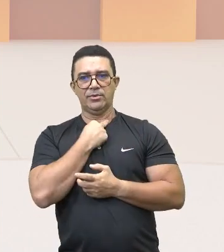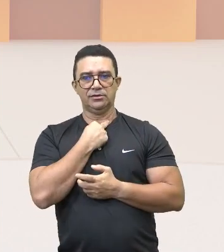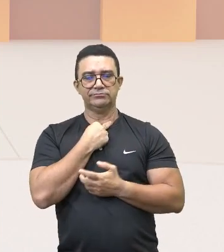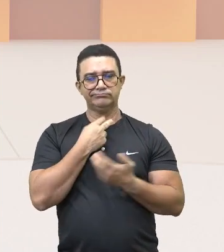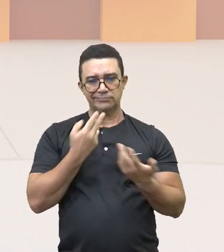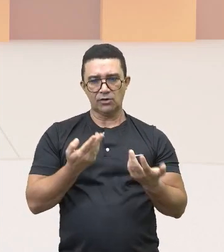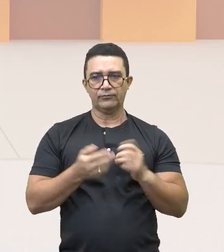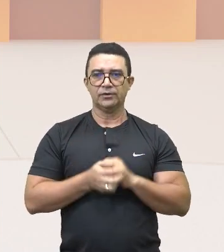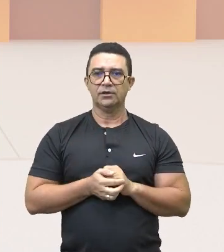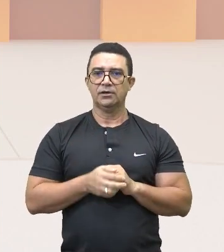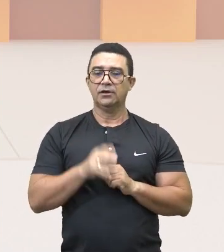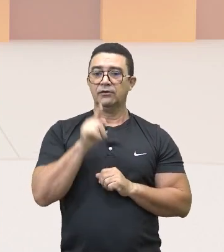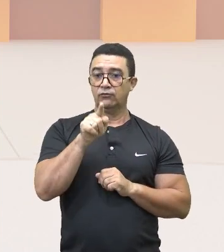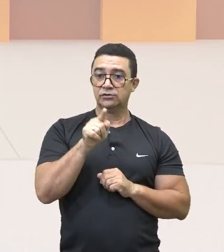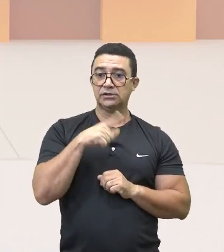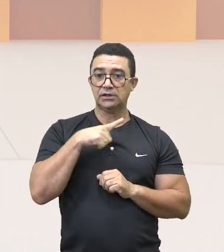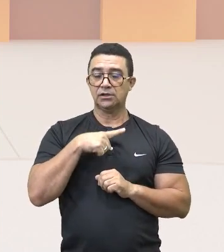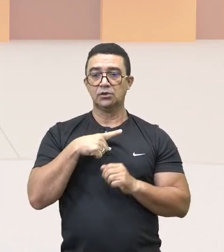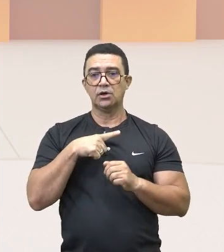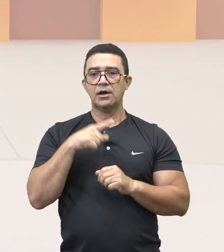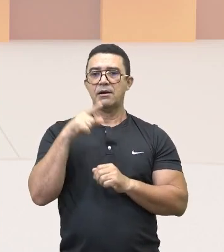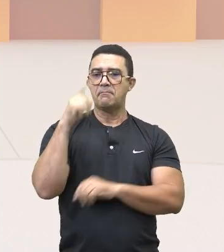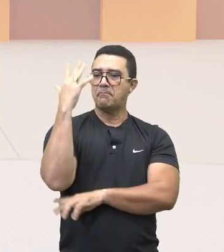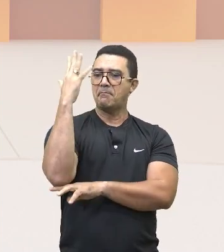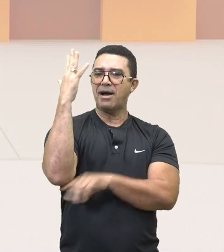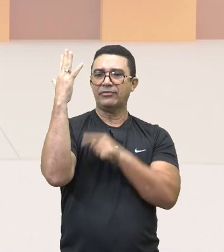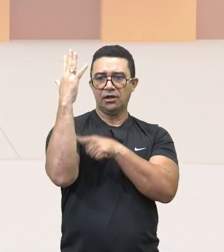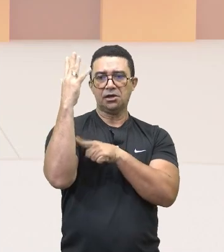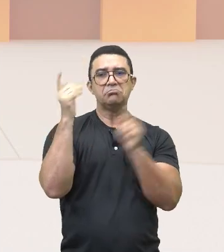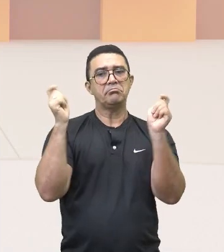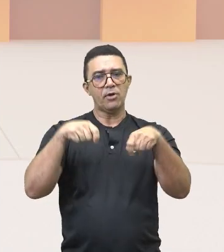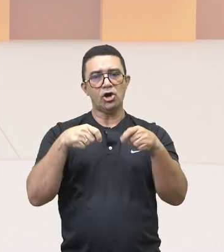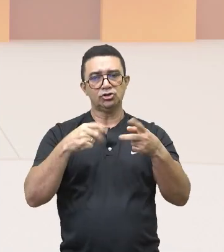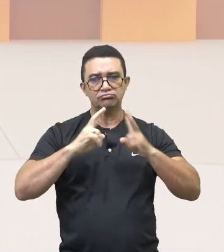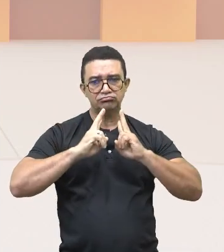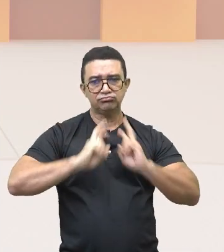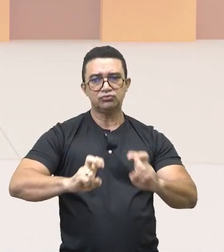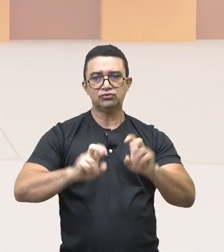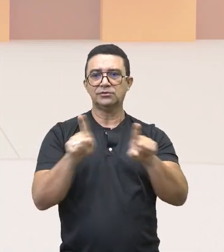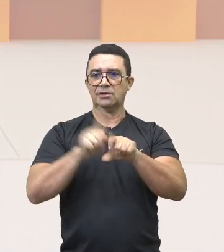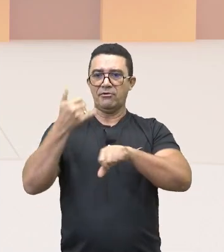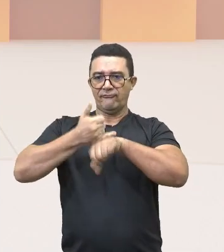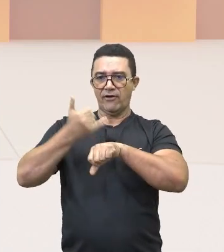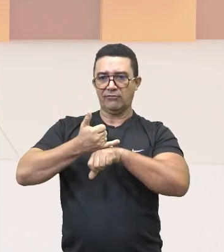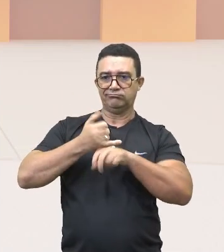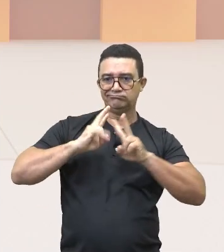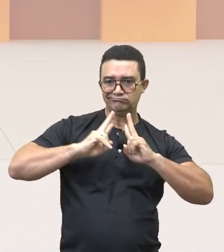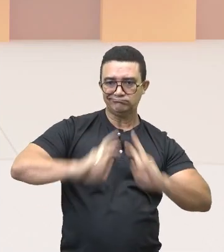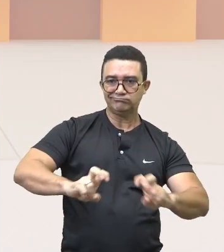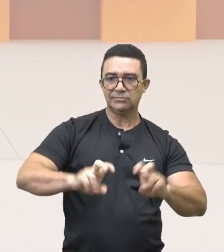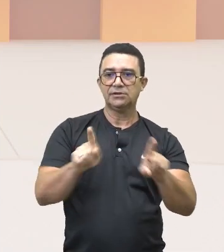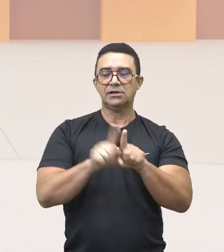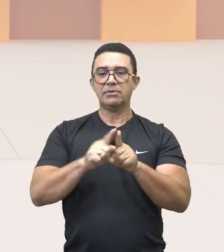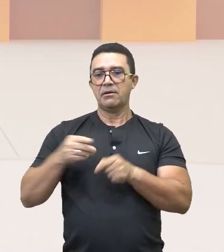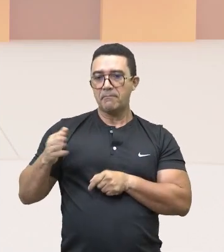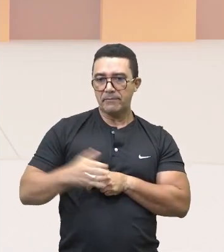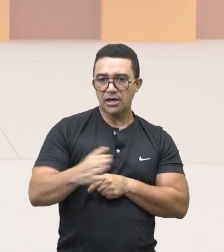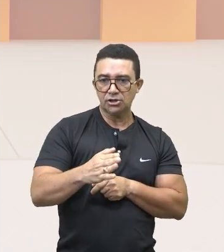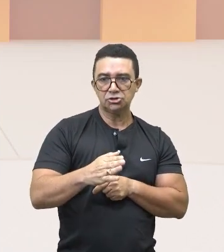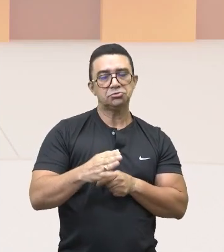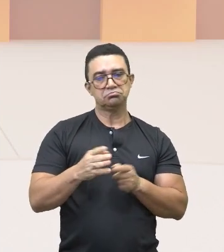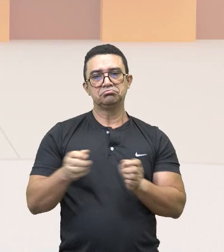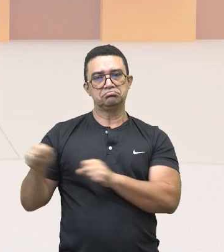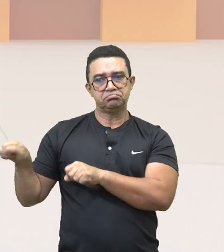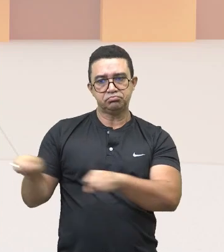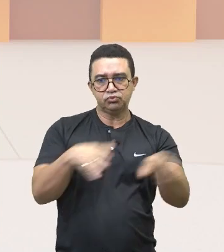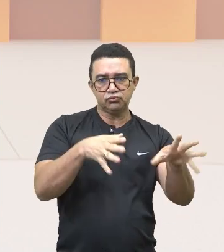funciona. Você vai ter o uso daquela madeira, você vai ter a extração daquele minério, você vai ter o consumo daqueles peixes, né?